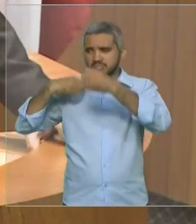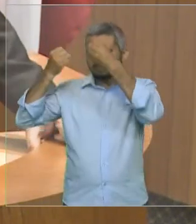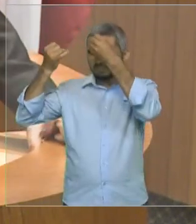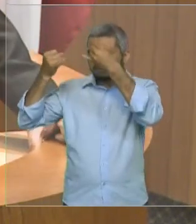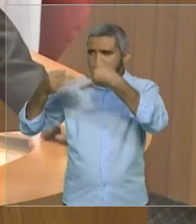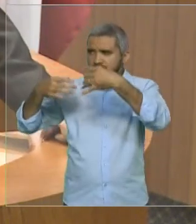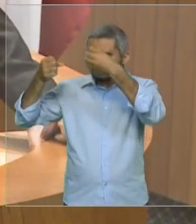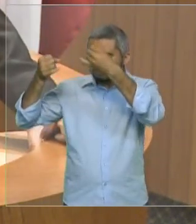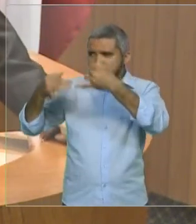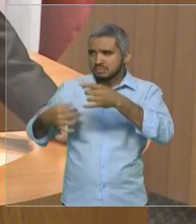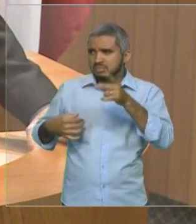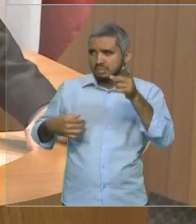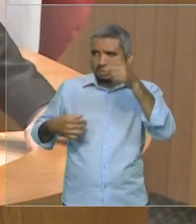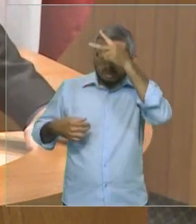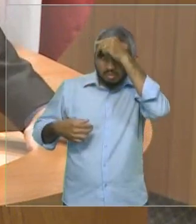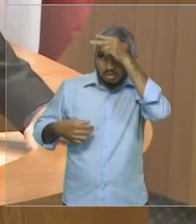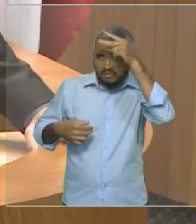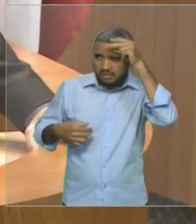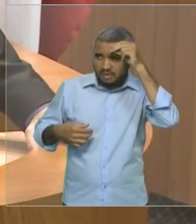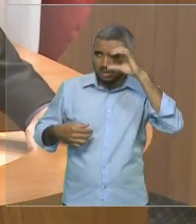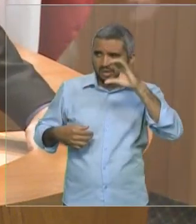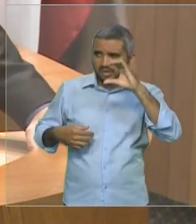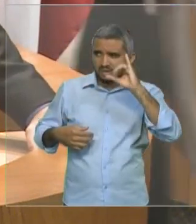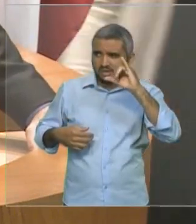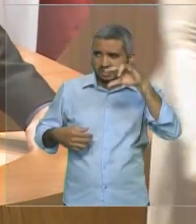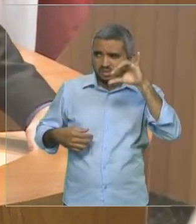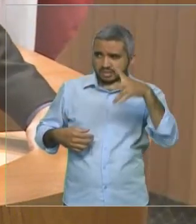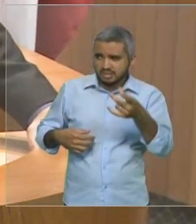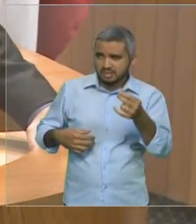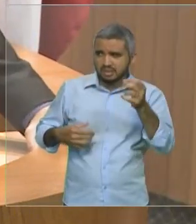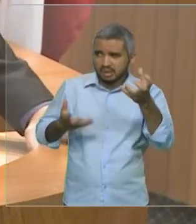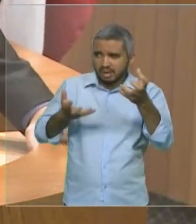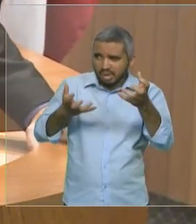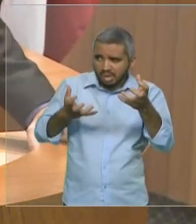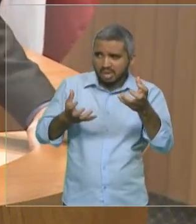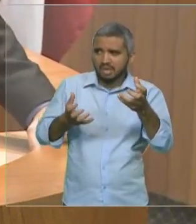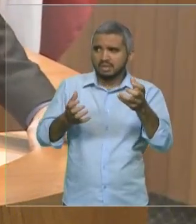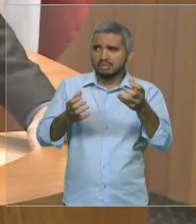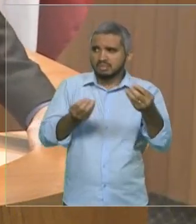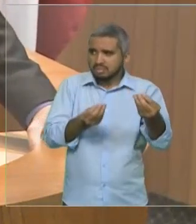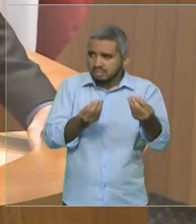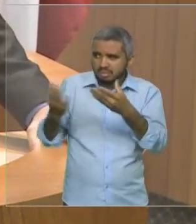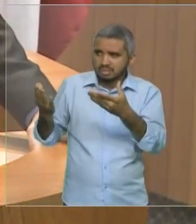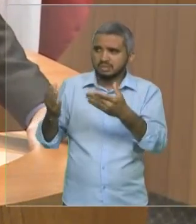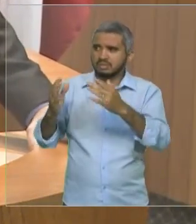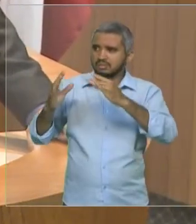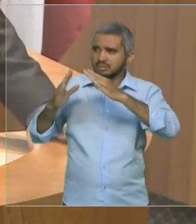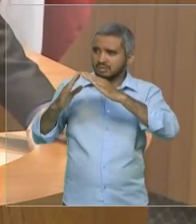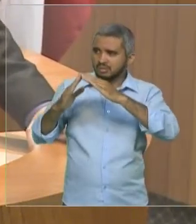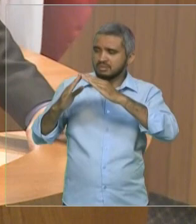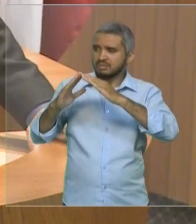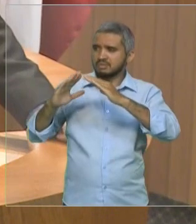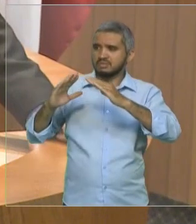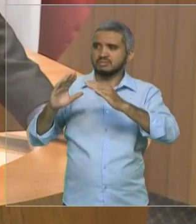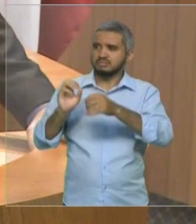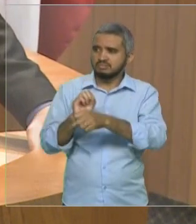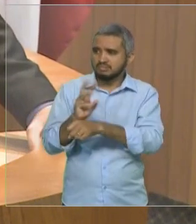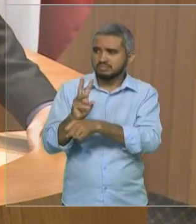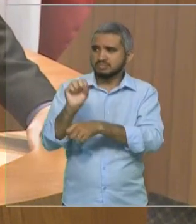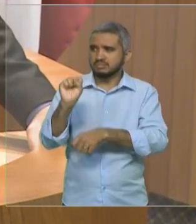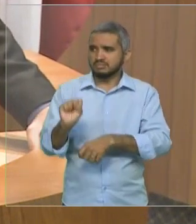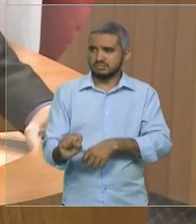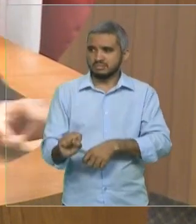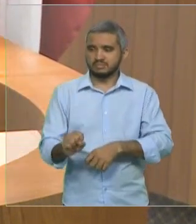governador falou, diga para ele entrar com o protocolo de intenções aqui junto ao governo do